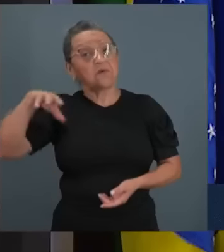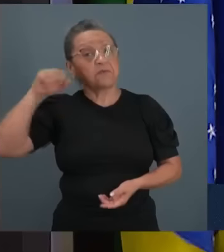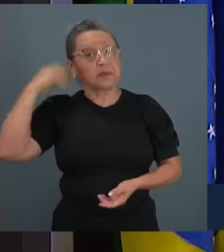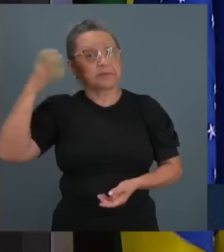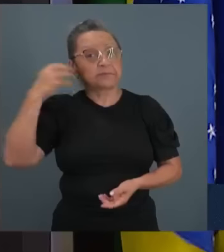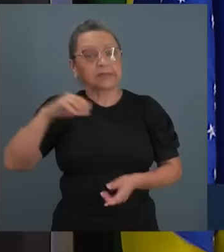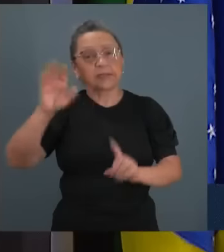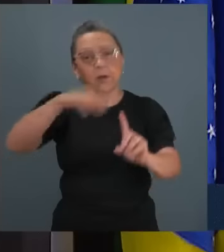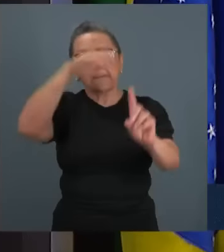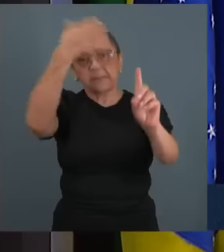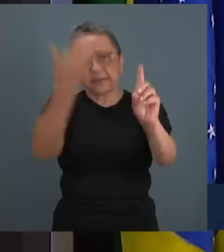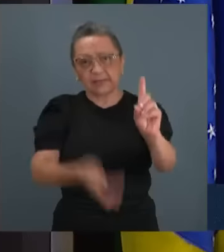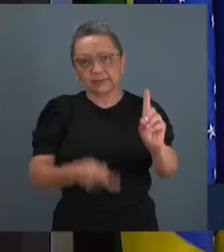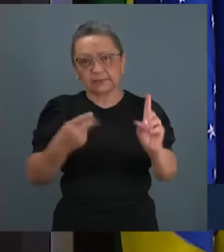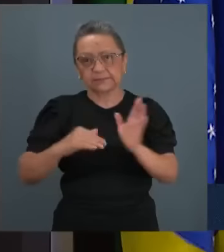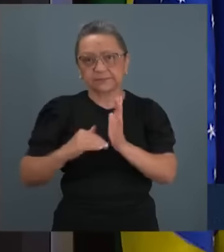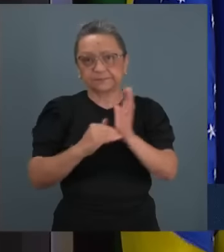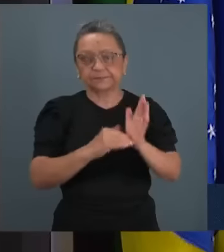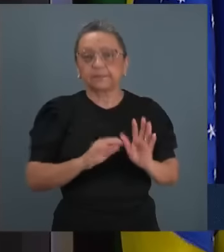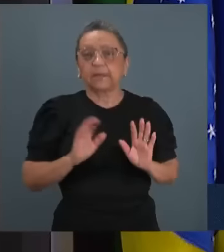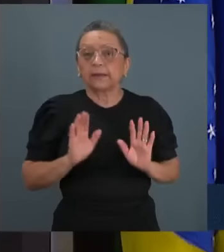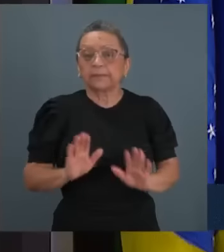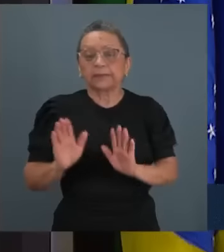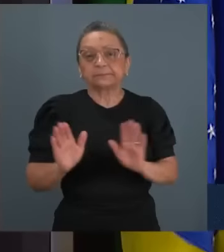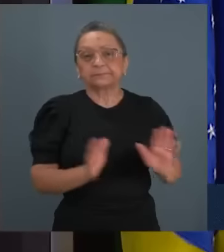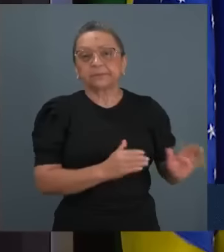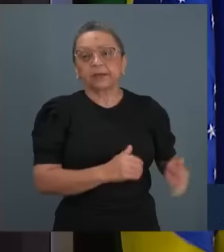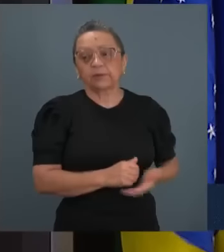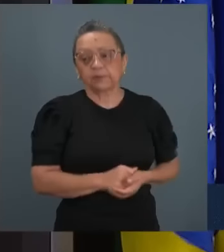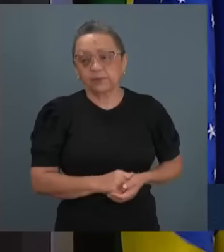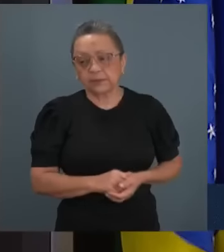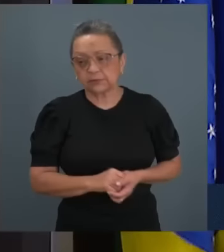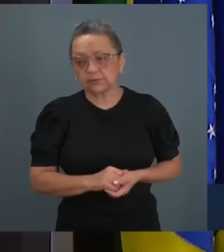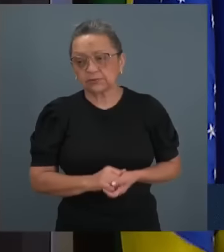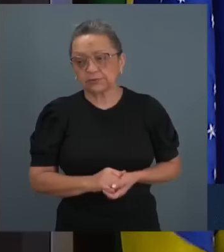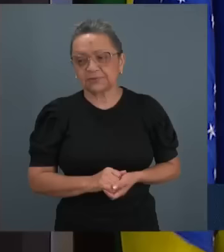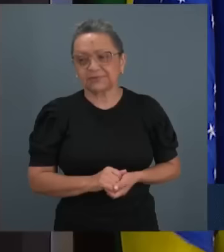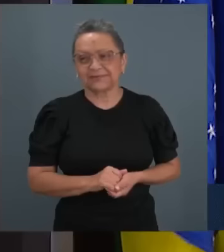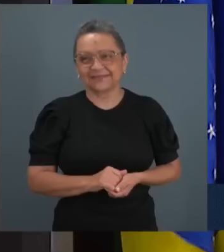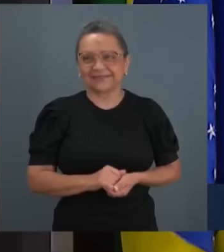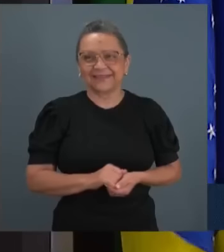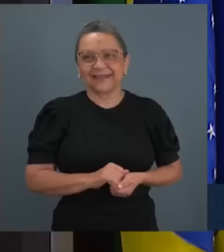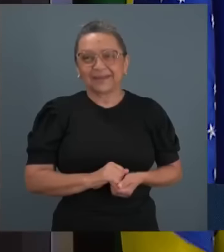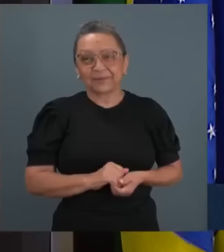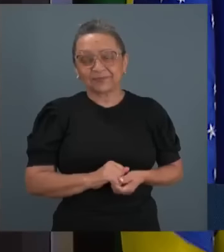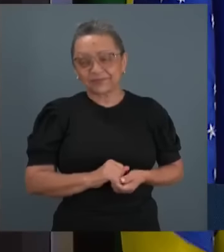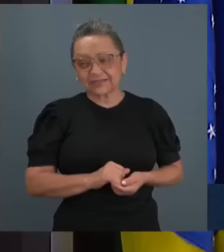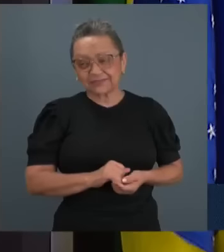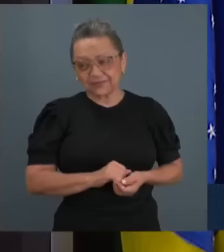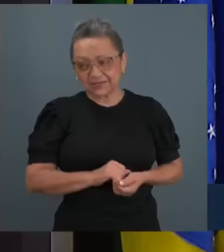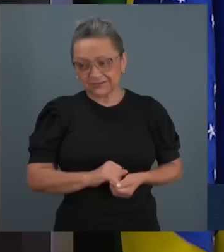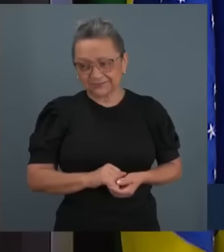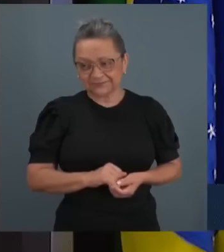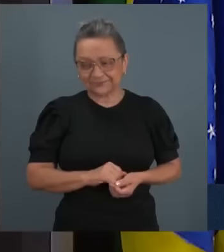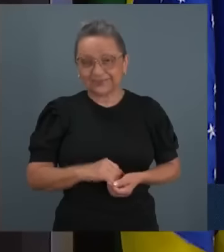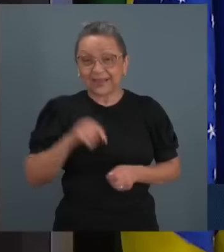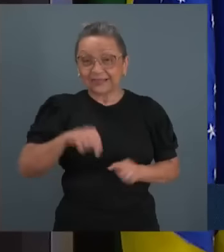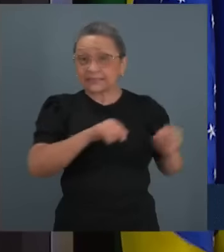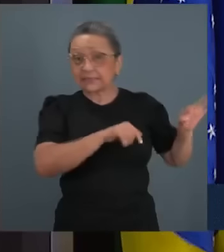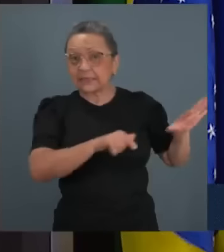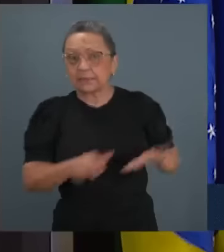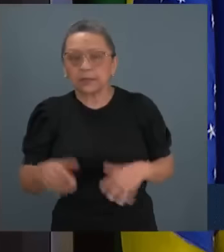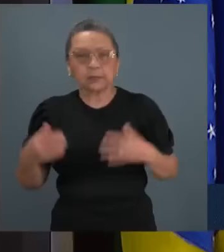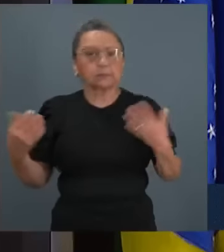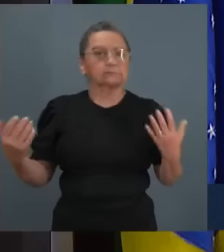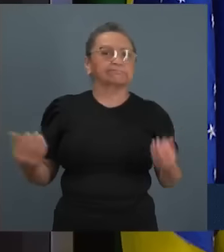da Casa Revisora da República. Mas, senhor presidente, esse final de semana foi uma catarse